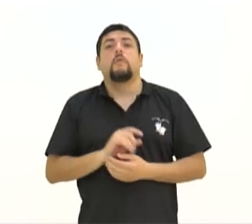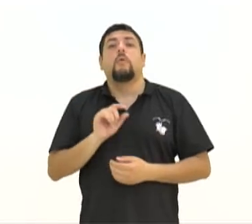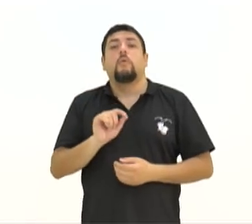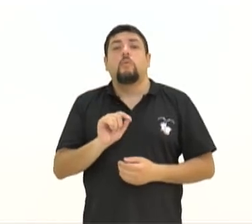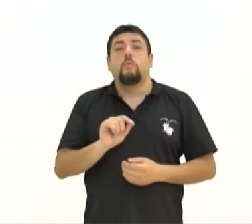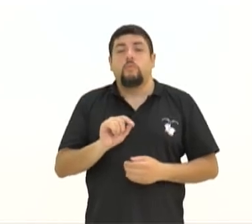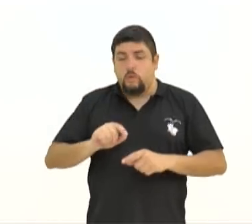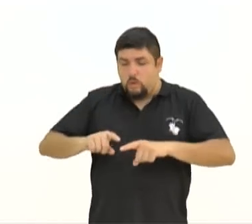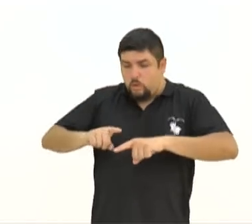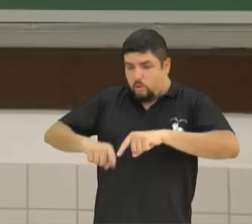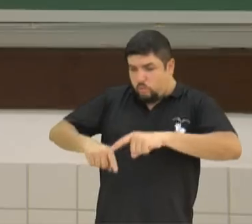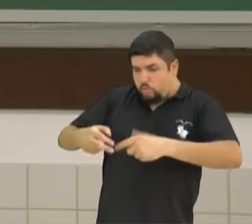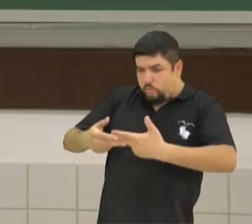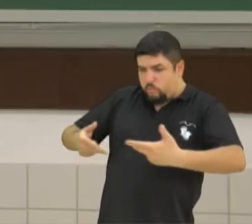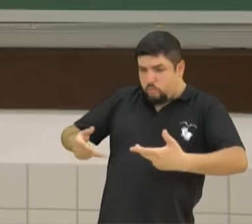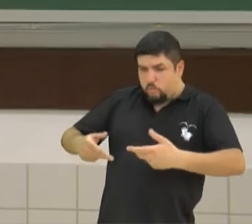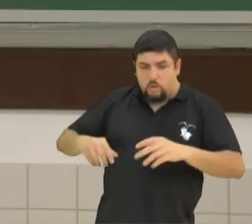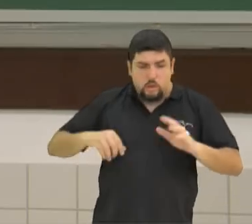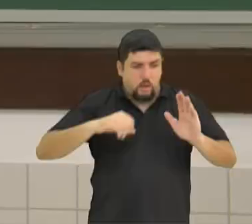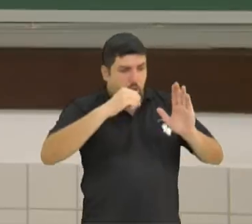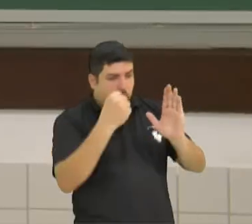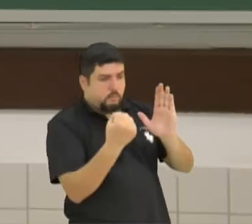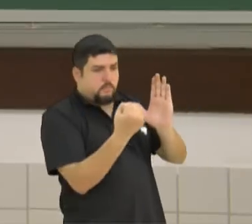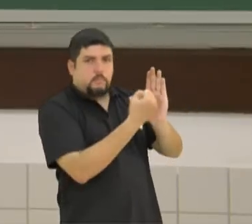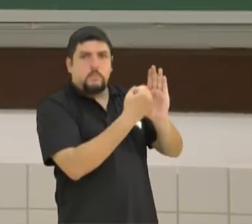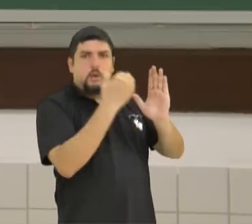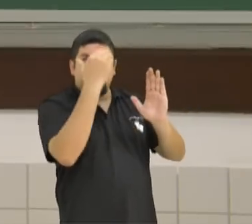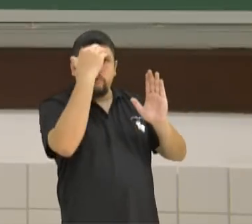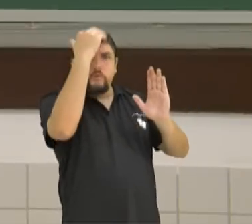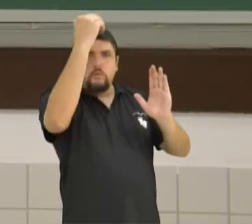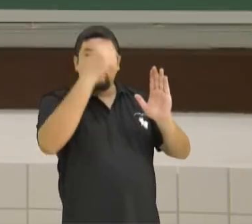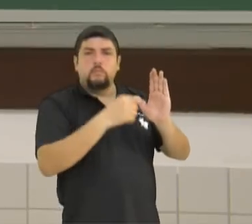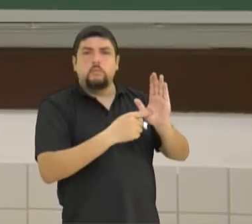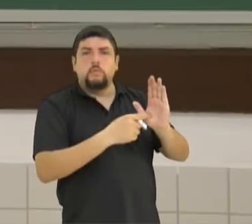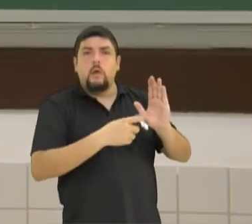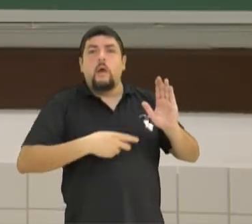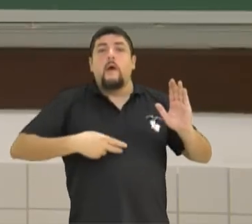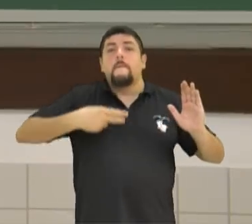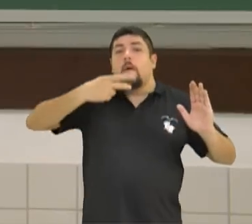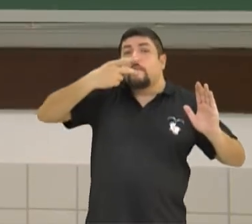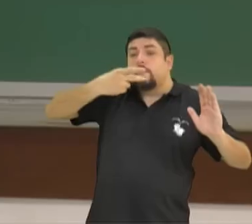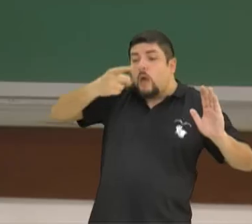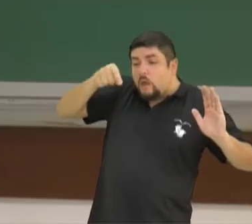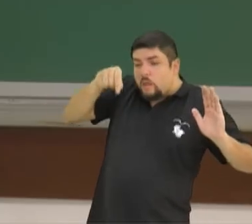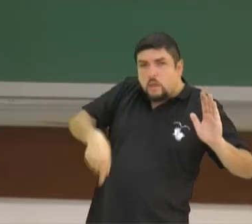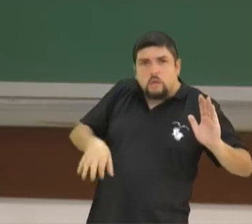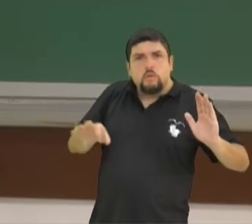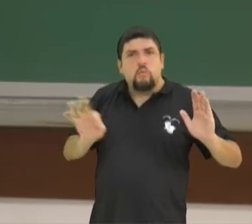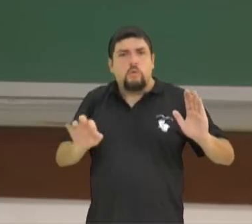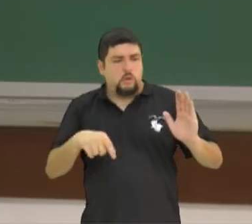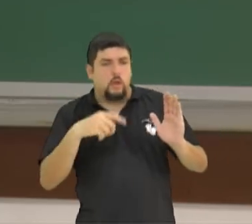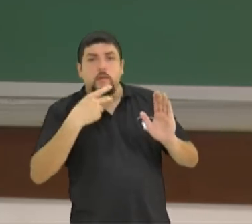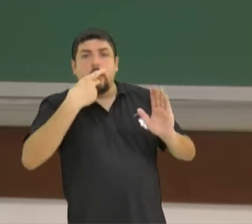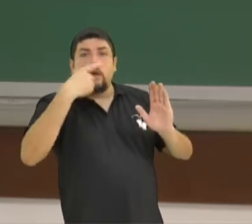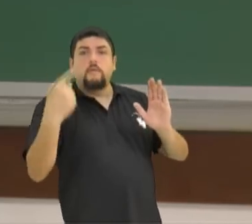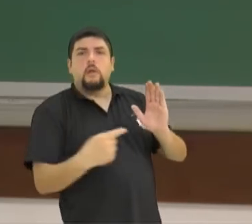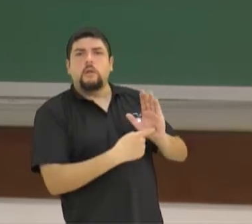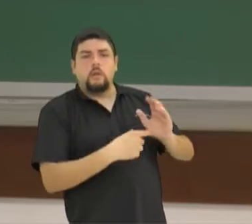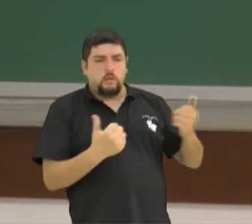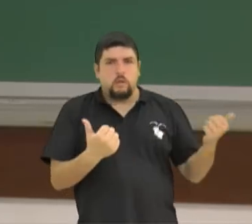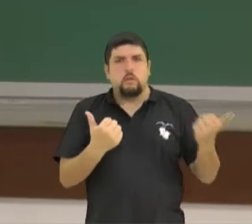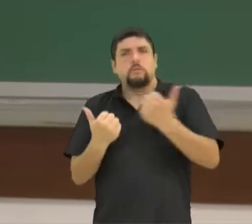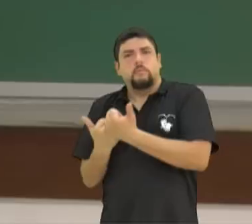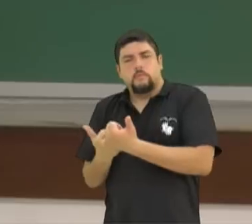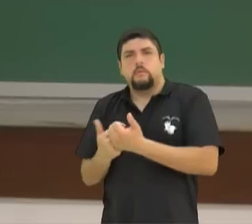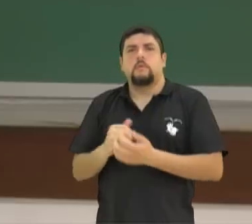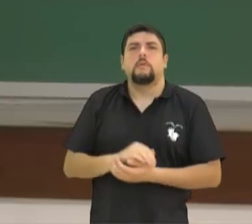pelo produto, né? O fabricante, ele tem uma logomarca, né? Essa logomarca